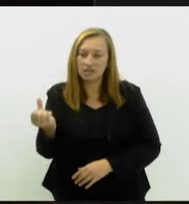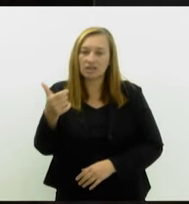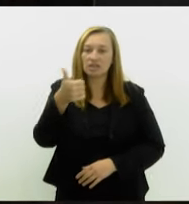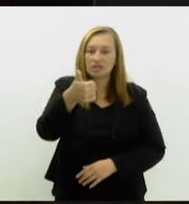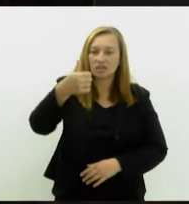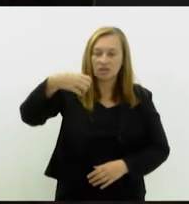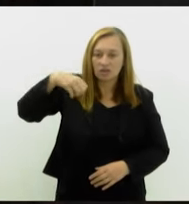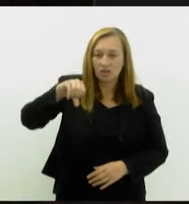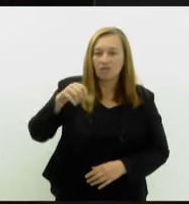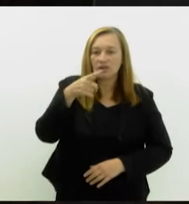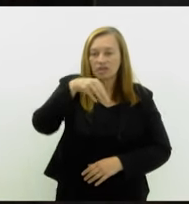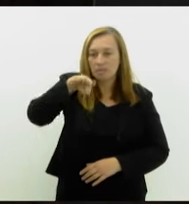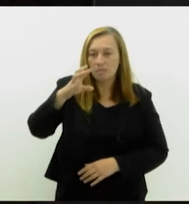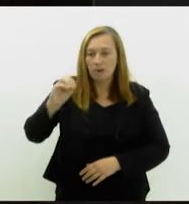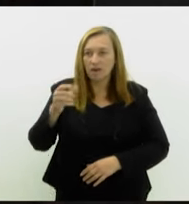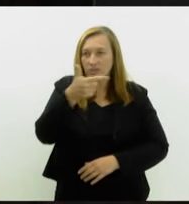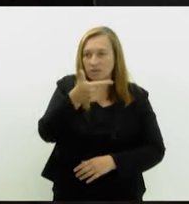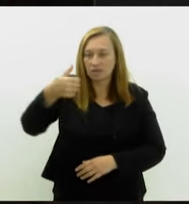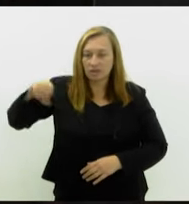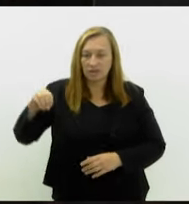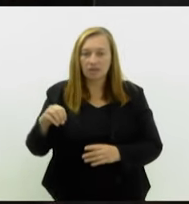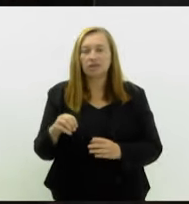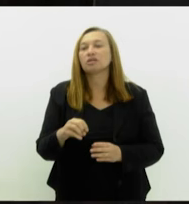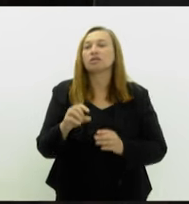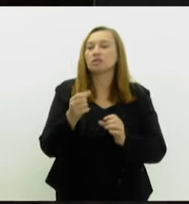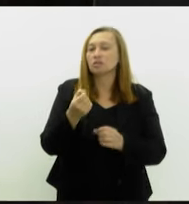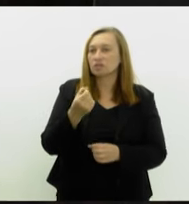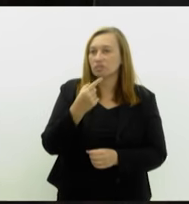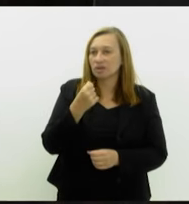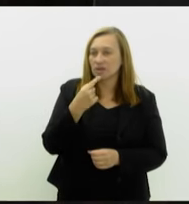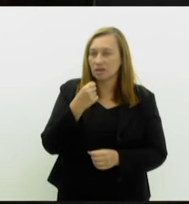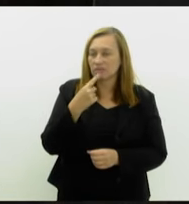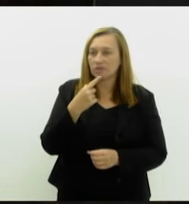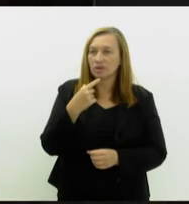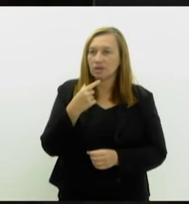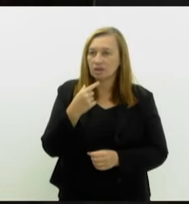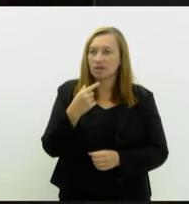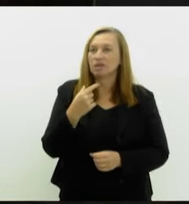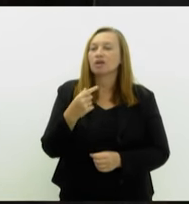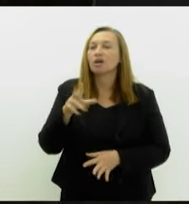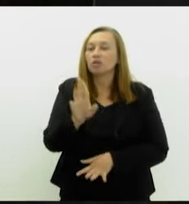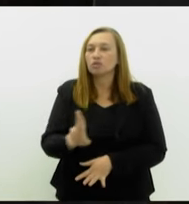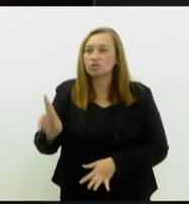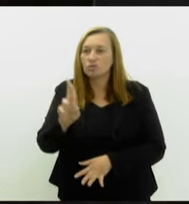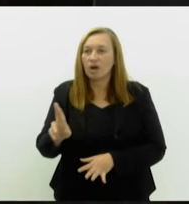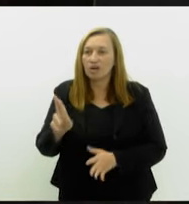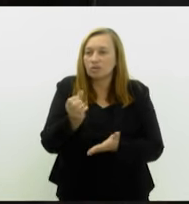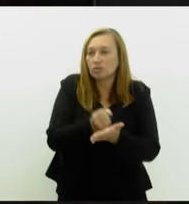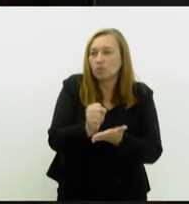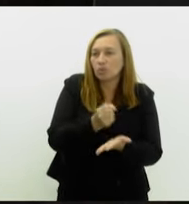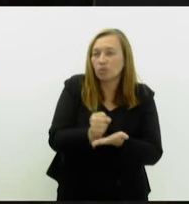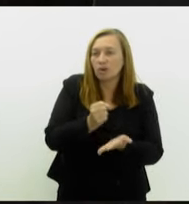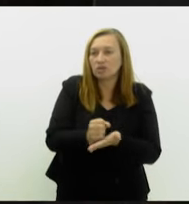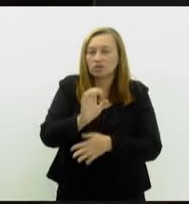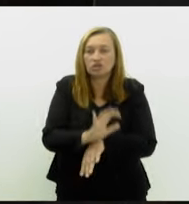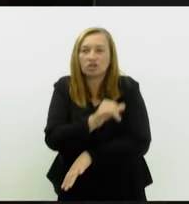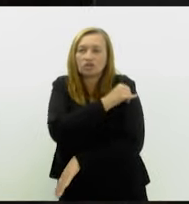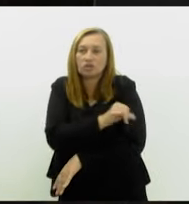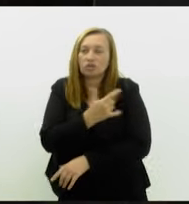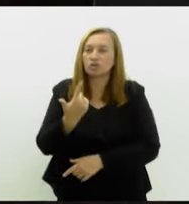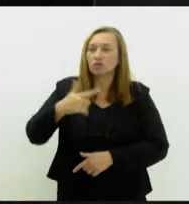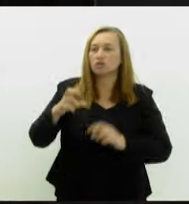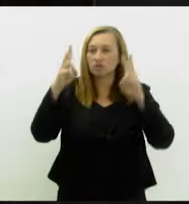2010, para atualizar os medicamentos que podem permanecer ao alcance dos usuários nas farmácias e drogarias do Estado do Rio de Janeiro e da